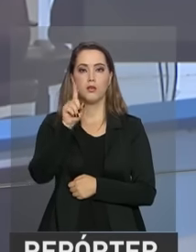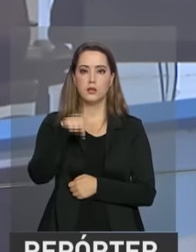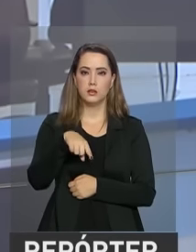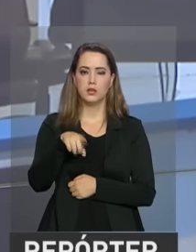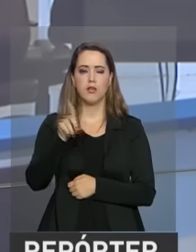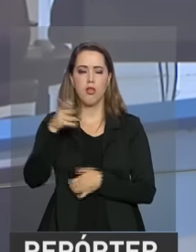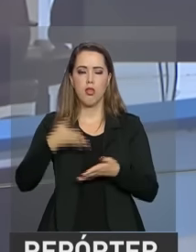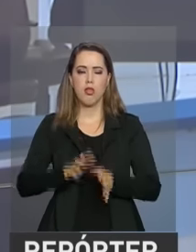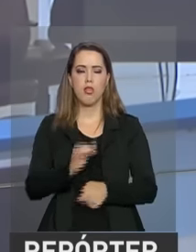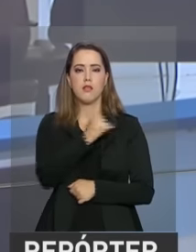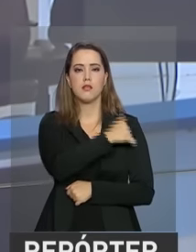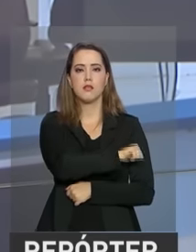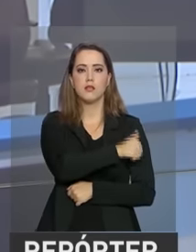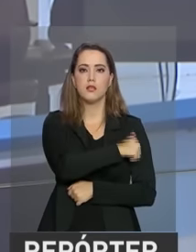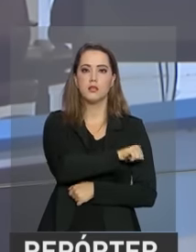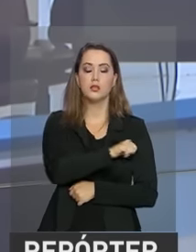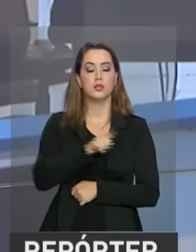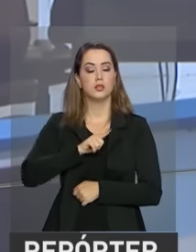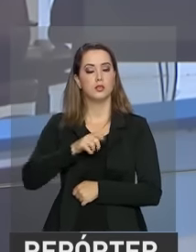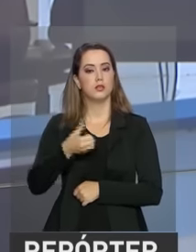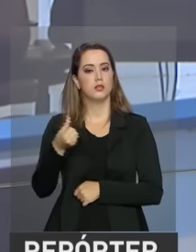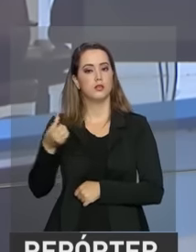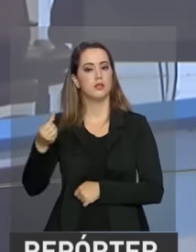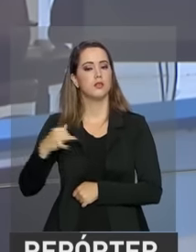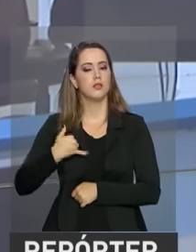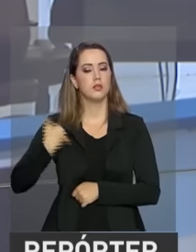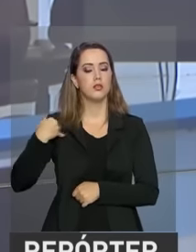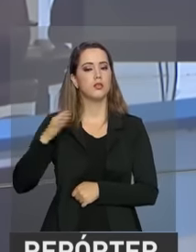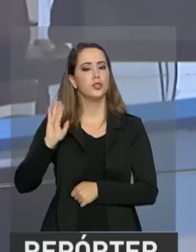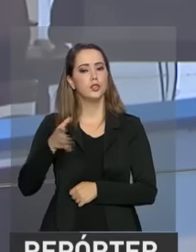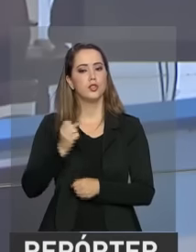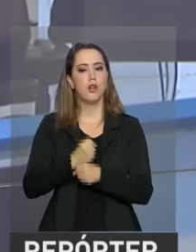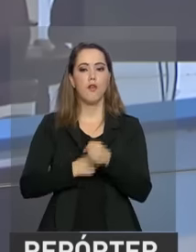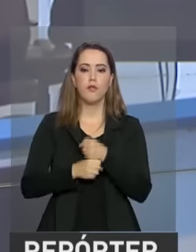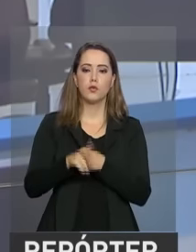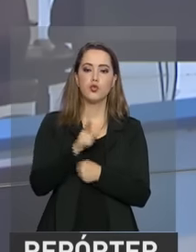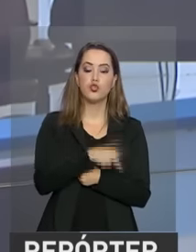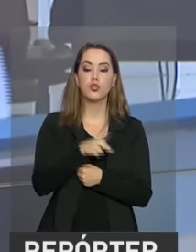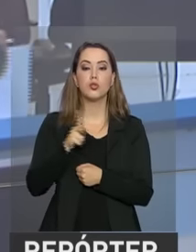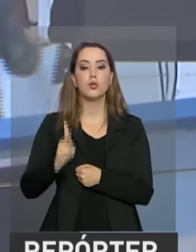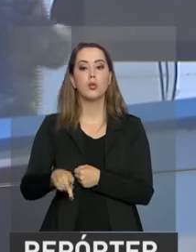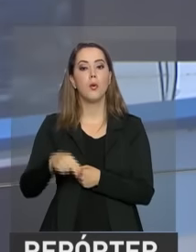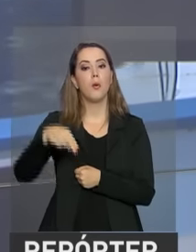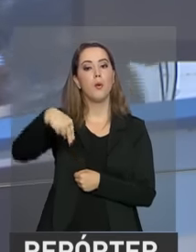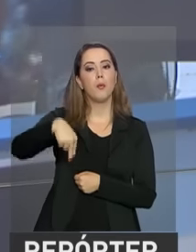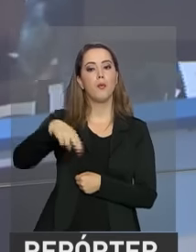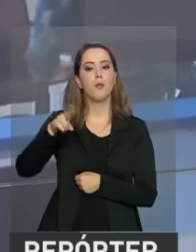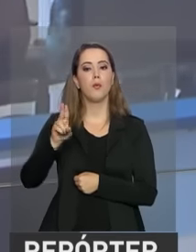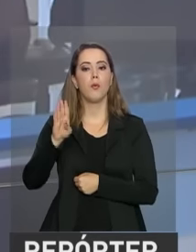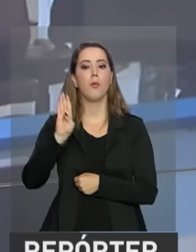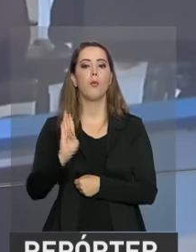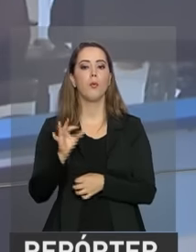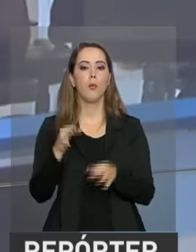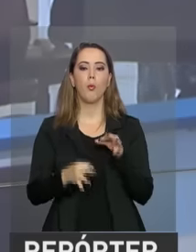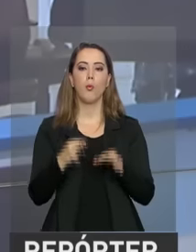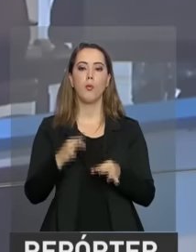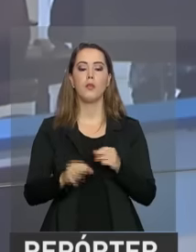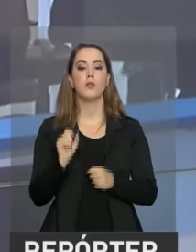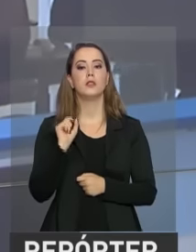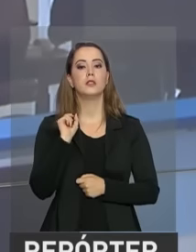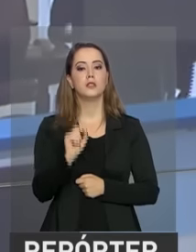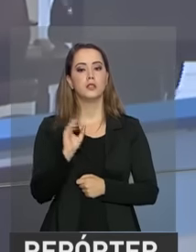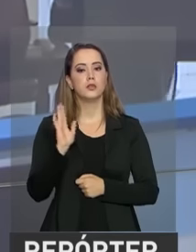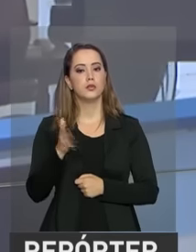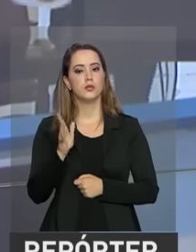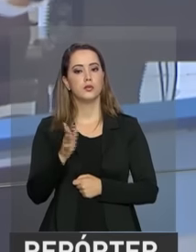carioca, tem 66 anos e por mais de 20 anos deu aula de Direito Constitucional na Universidade de Brasília. A